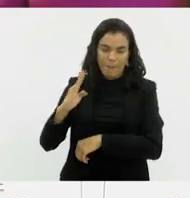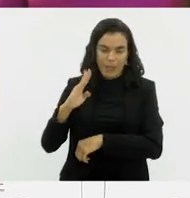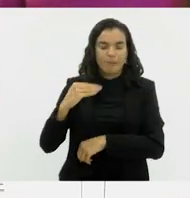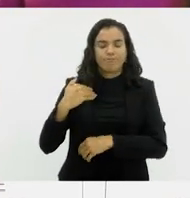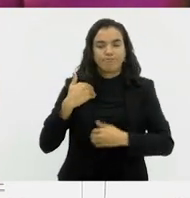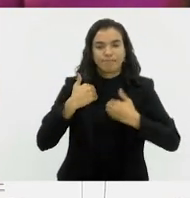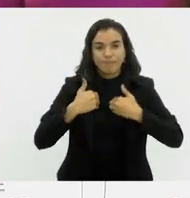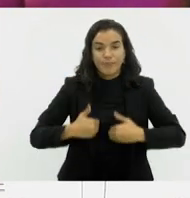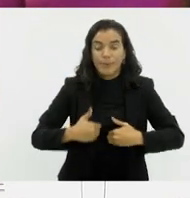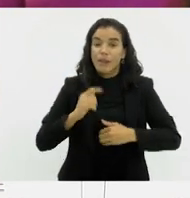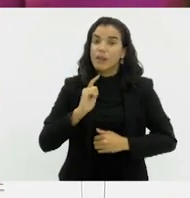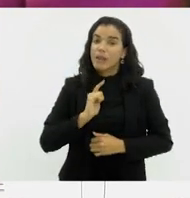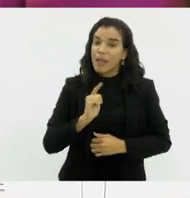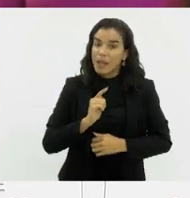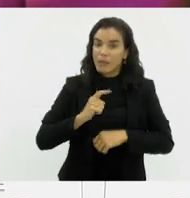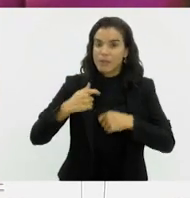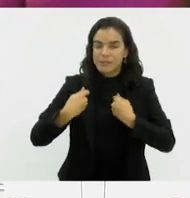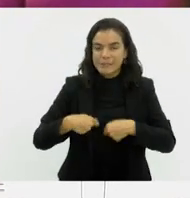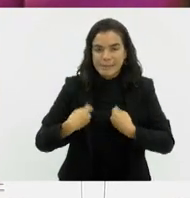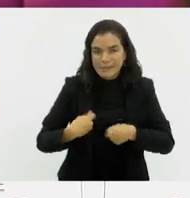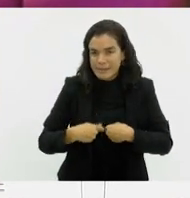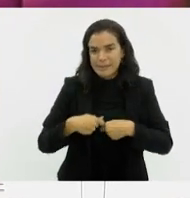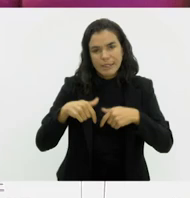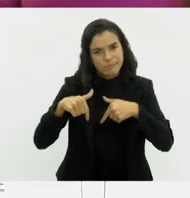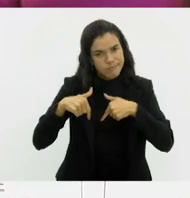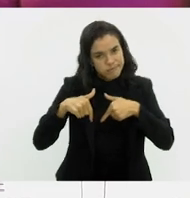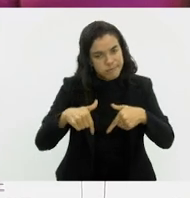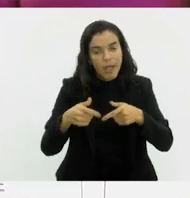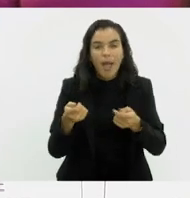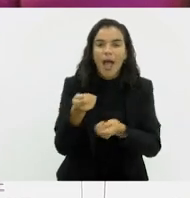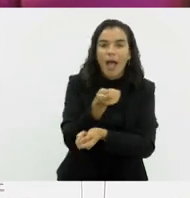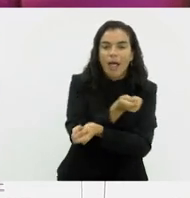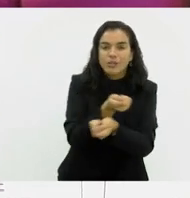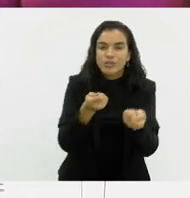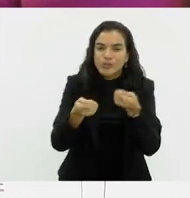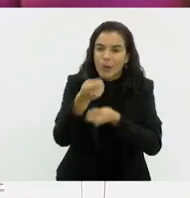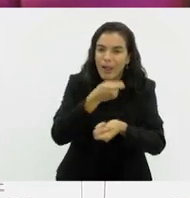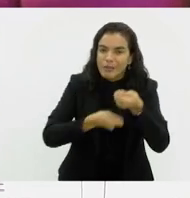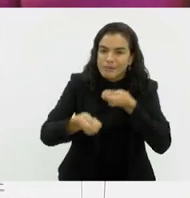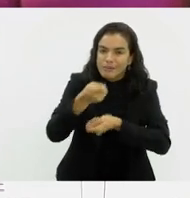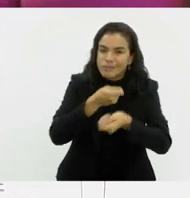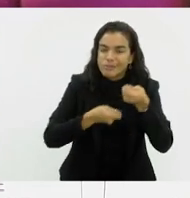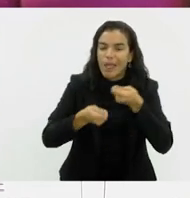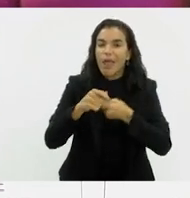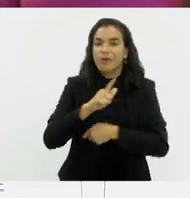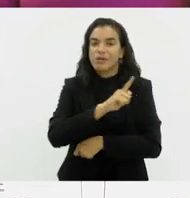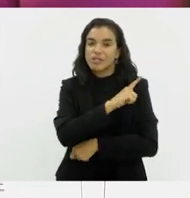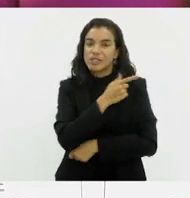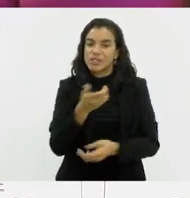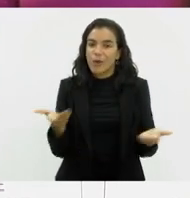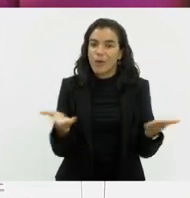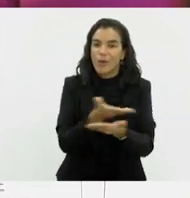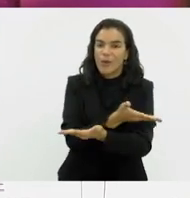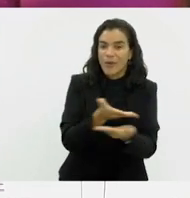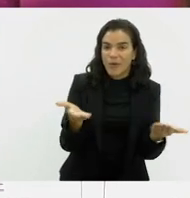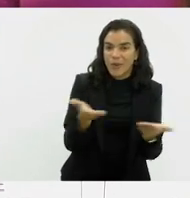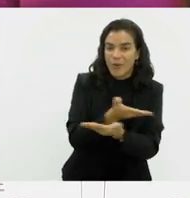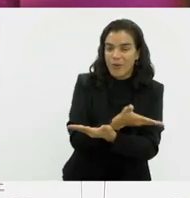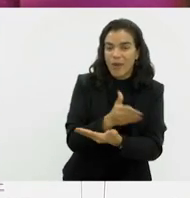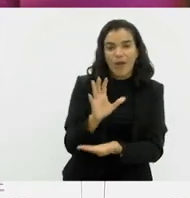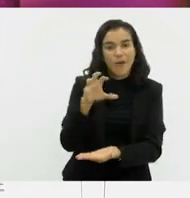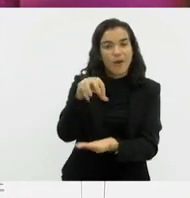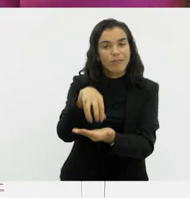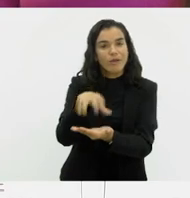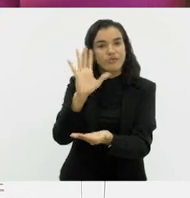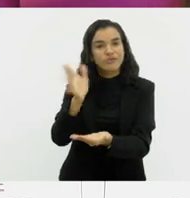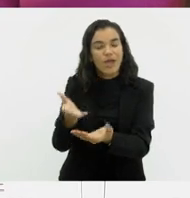exige uma questão que há uma necessidade de uma ação articulada. Por isso que essa gestão ela é uma gestão compartilhada. É uma unidade que já está sendo